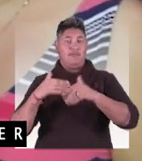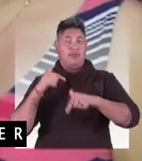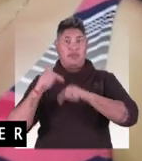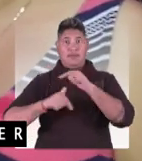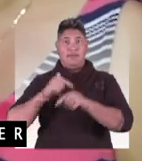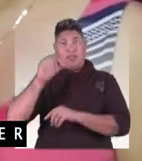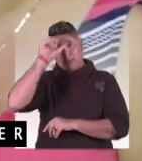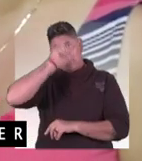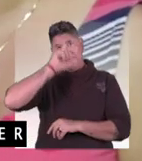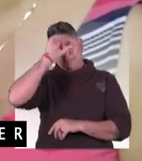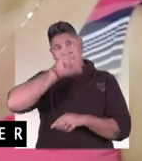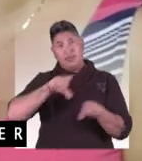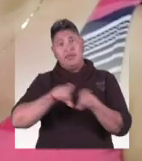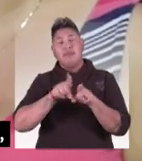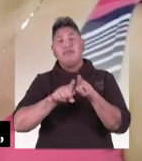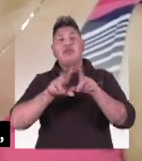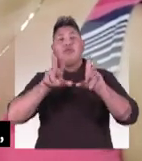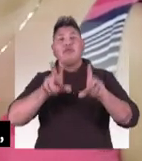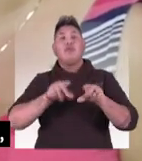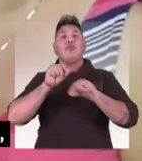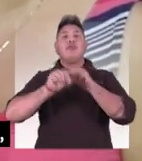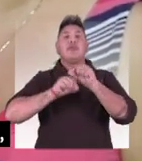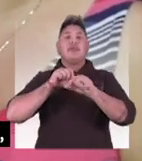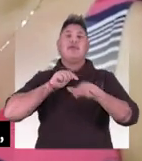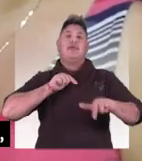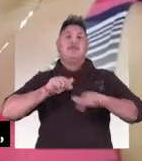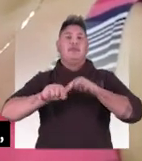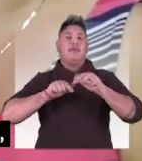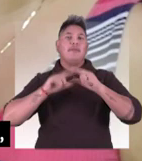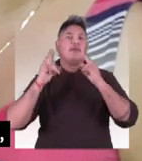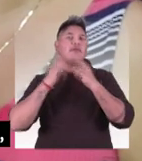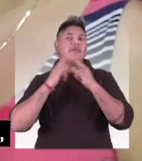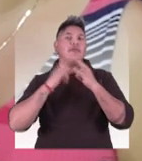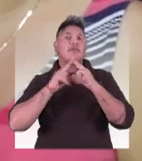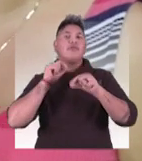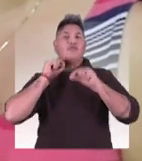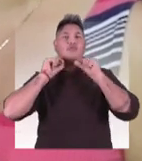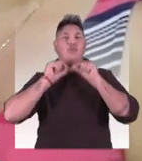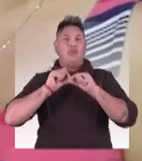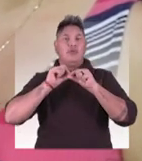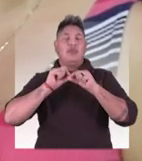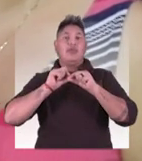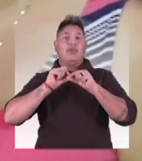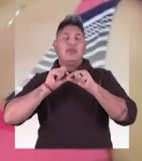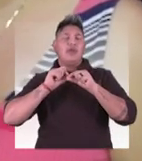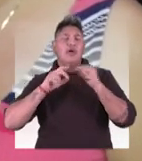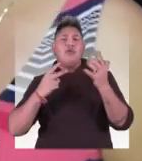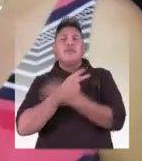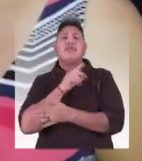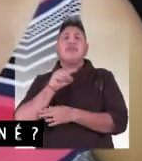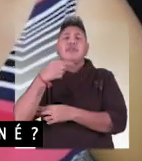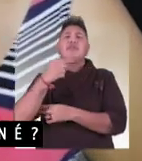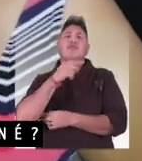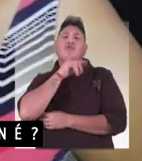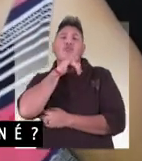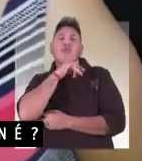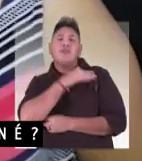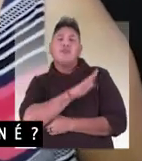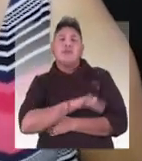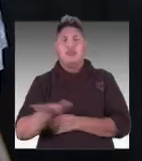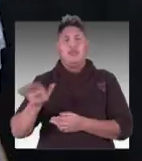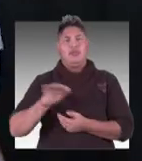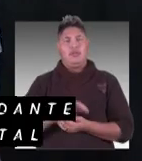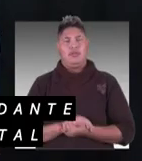desenvolver o trabalho e aprender sobre o que é o trabalho infantil, o que é e quais as consequências para as crianças,